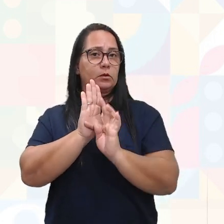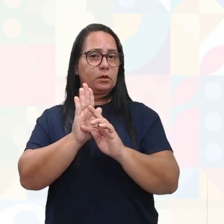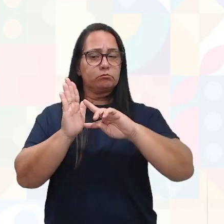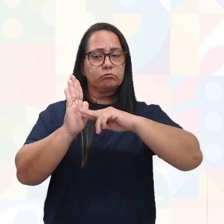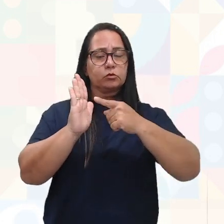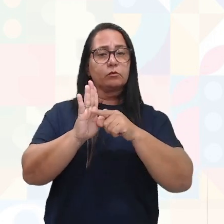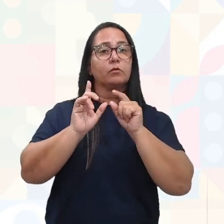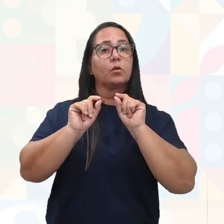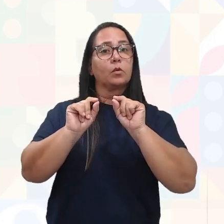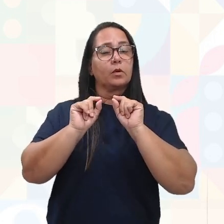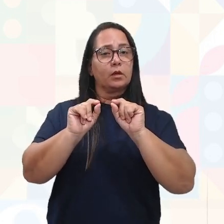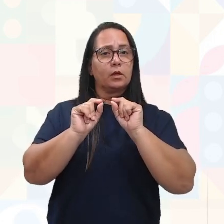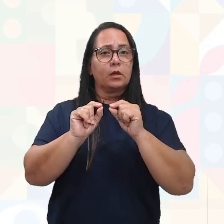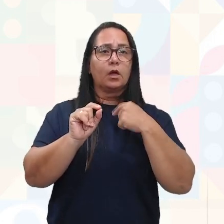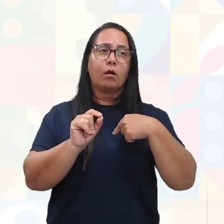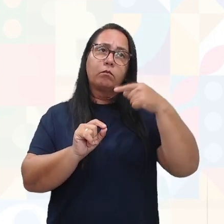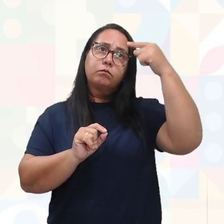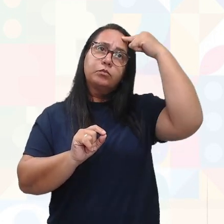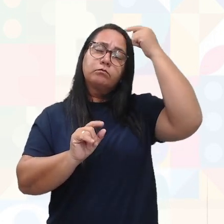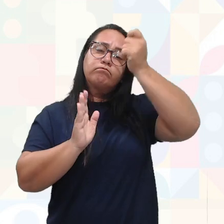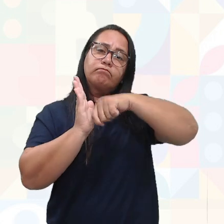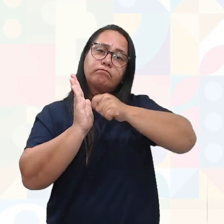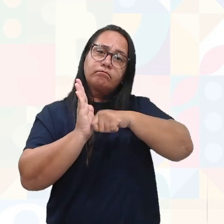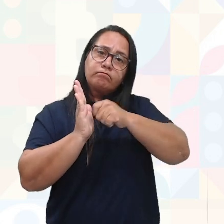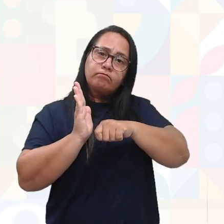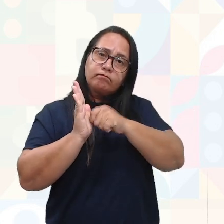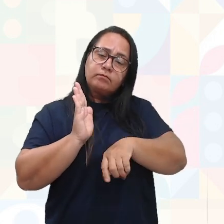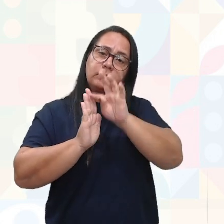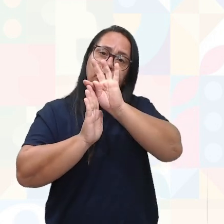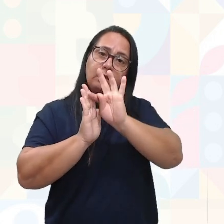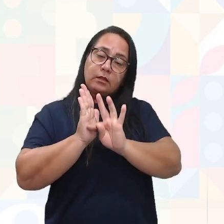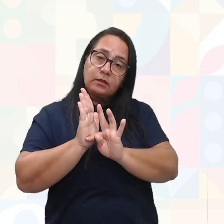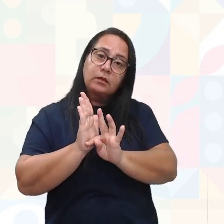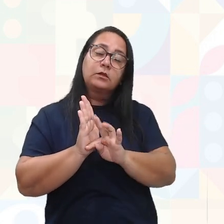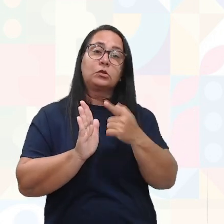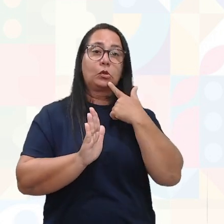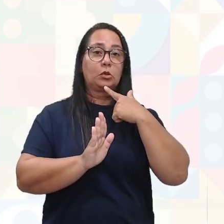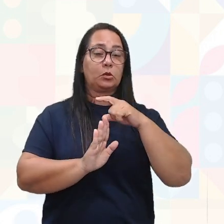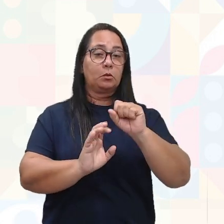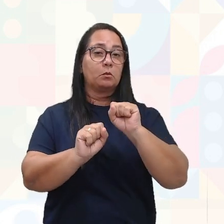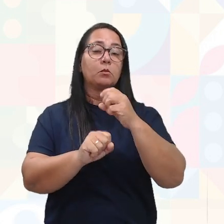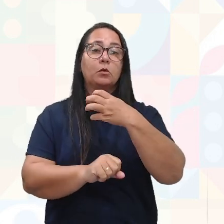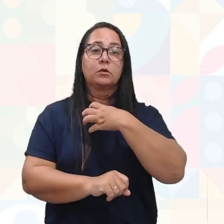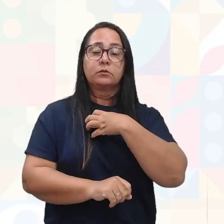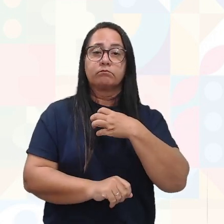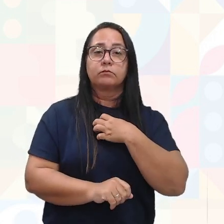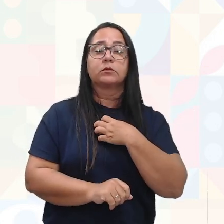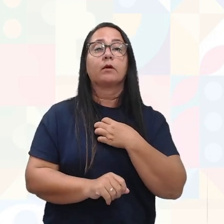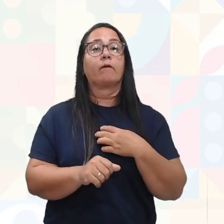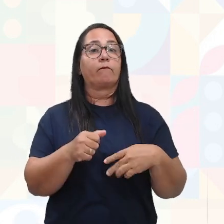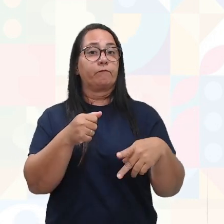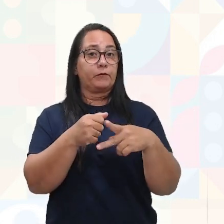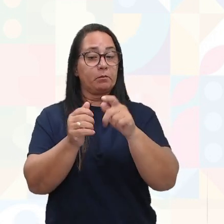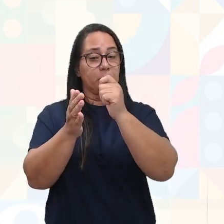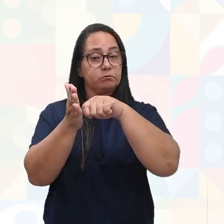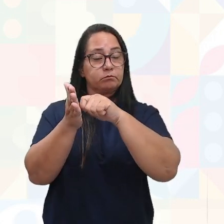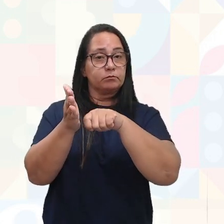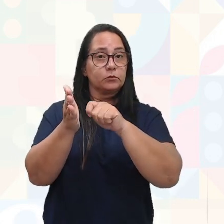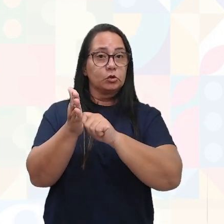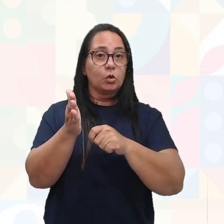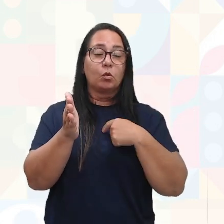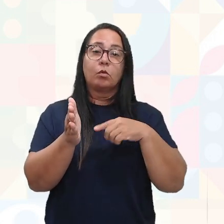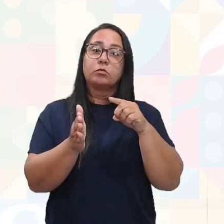é a manifestação concreta do discurso, através de uma forma de linguagem que pode ser verbal, não